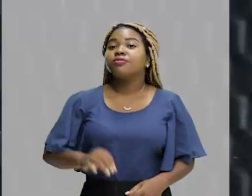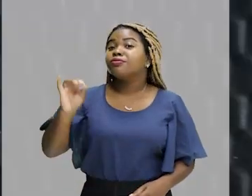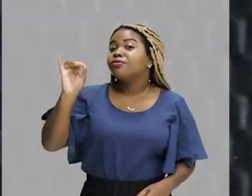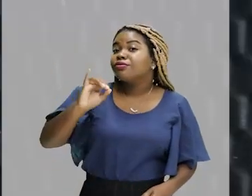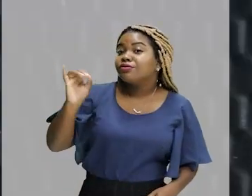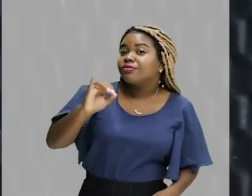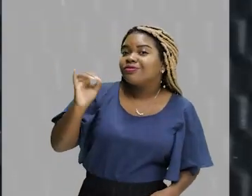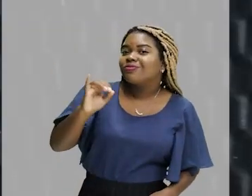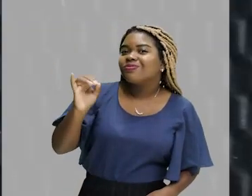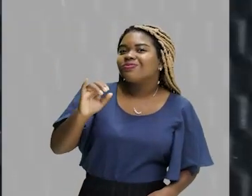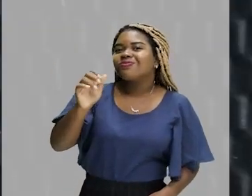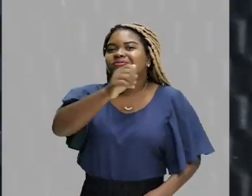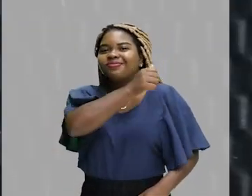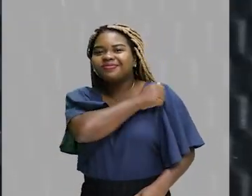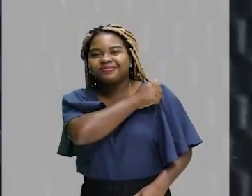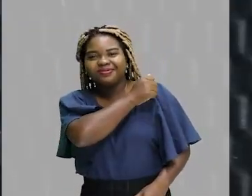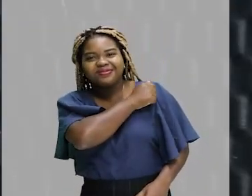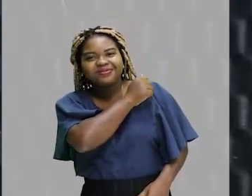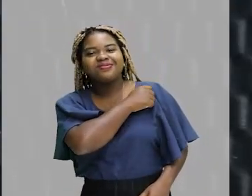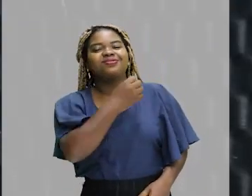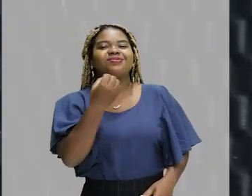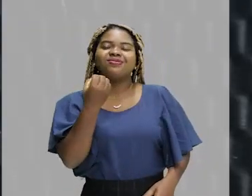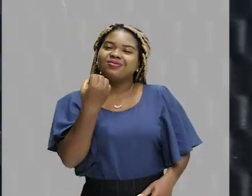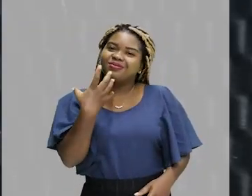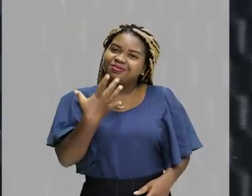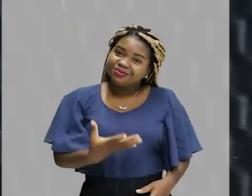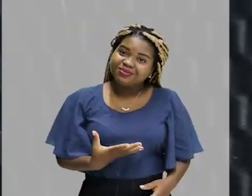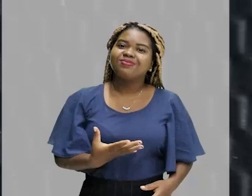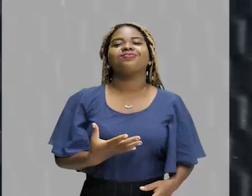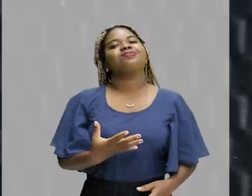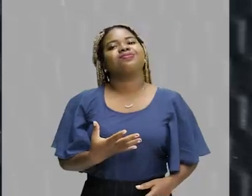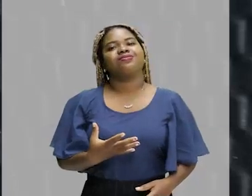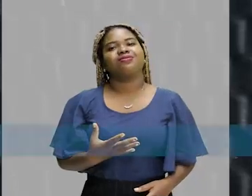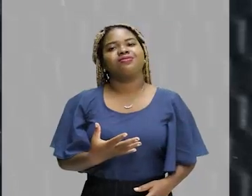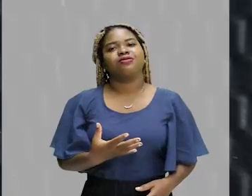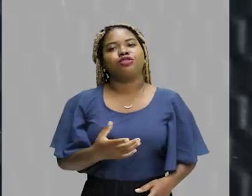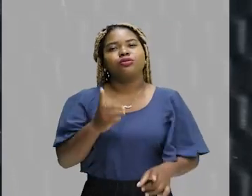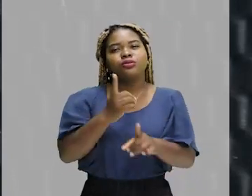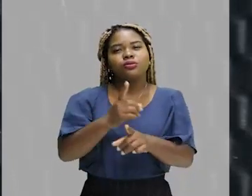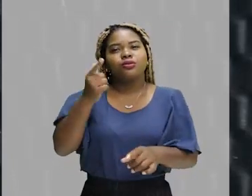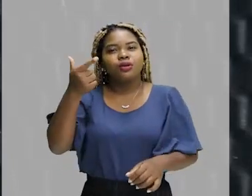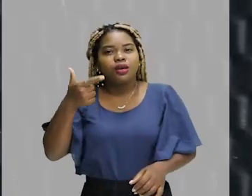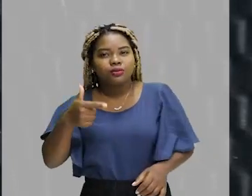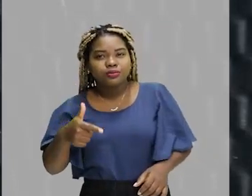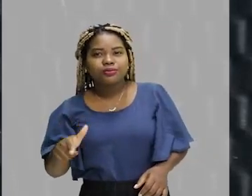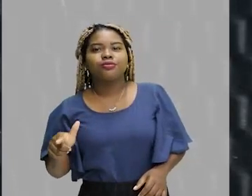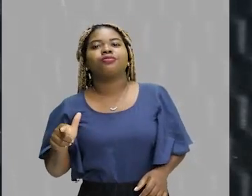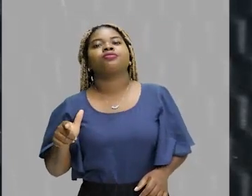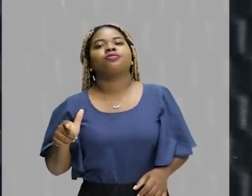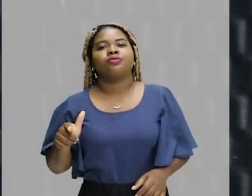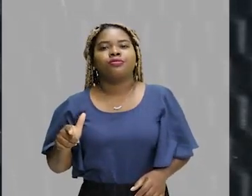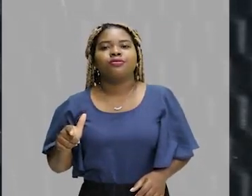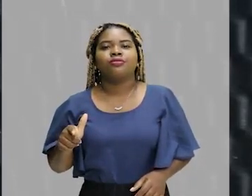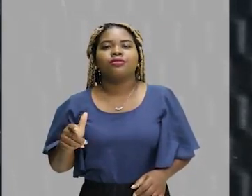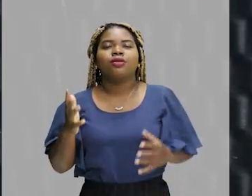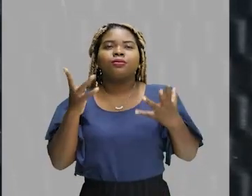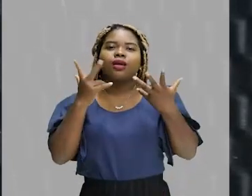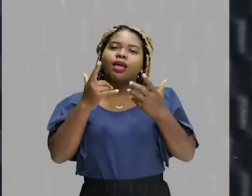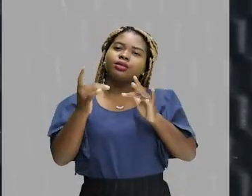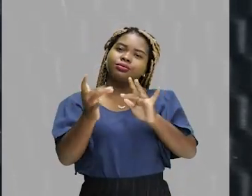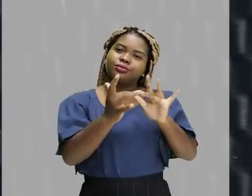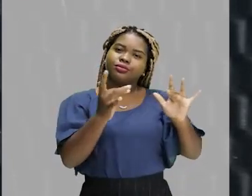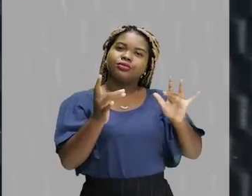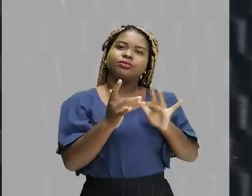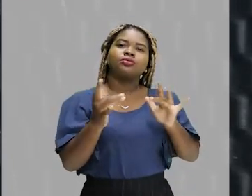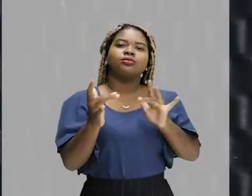Fala, meus queridos alunos, que bom ter vocês aqui conosco. É maravilhoso ter esse contato com vocês, mesmo distante, né? Através